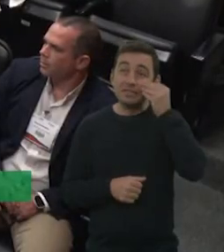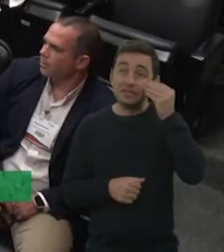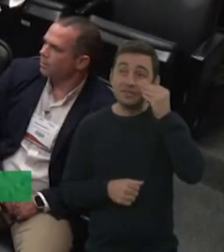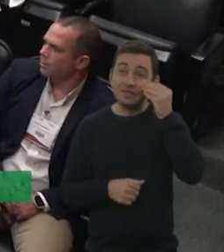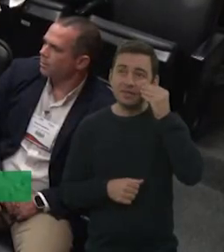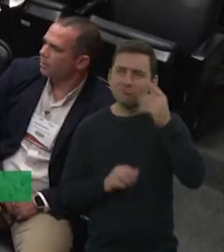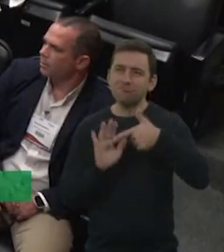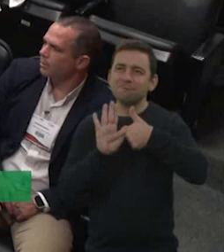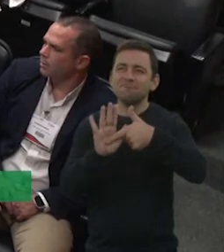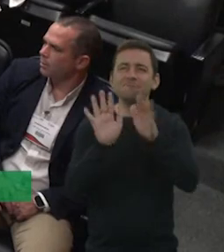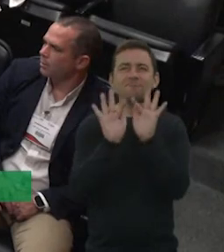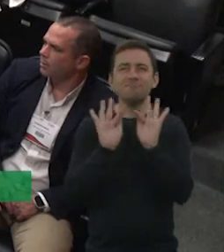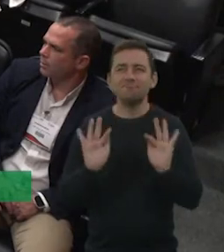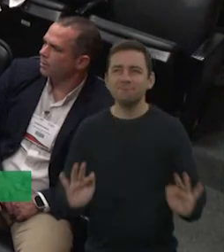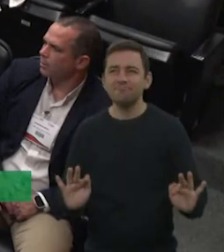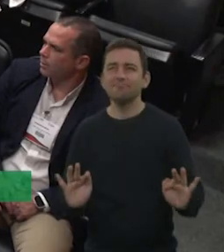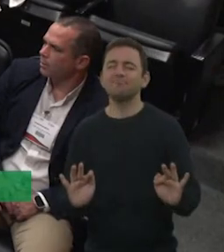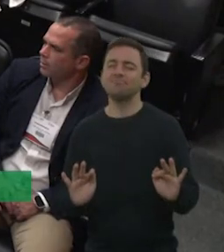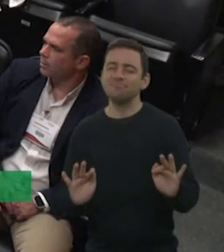bem simples, tá?